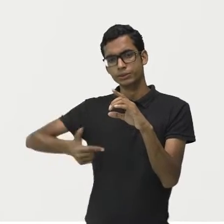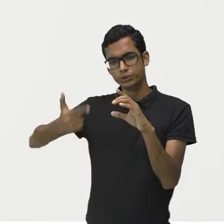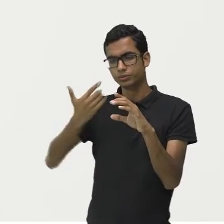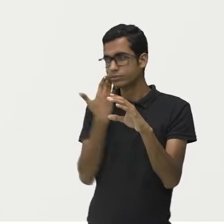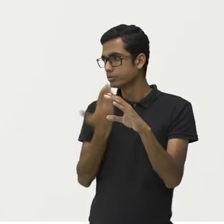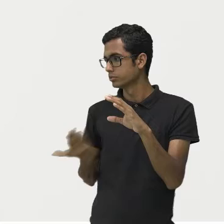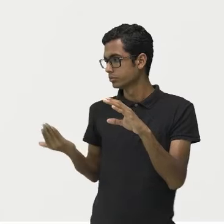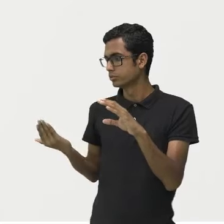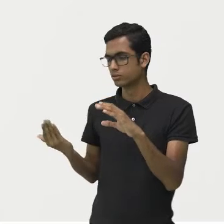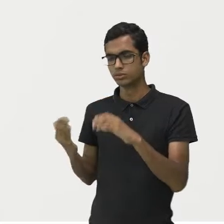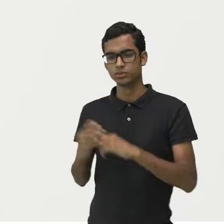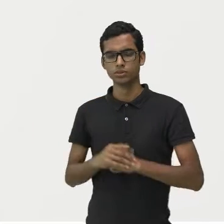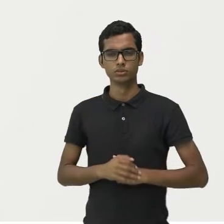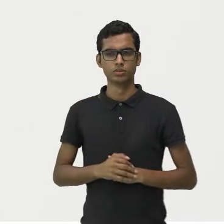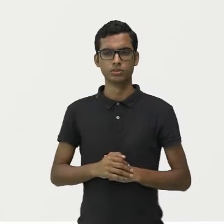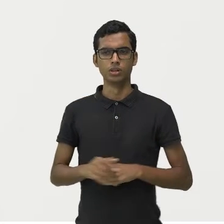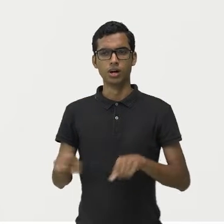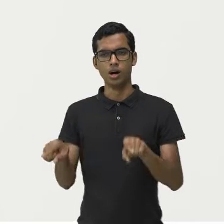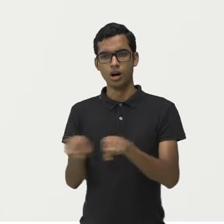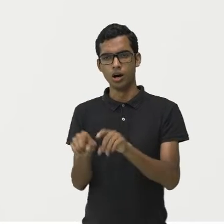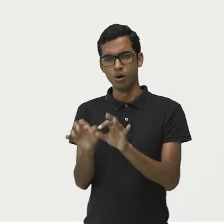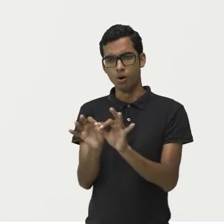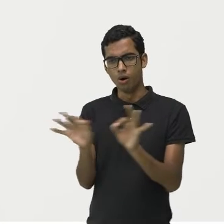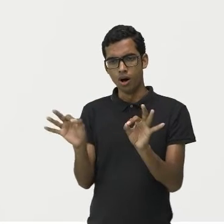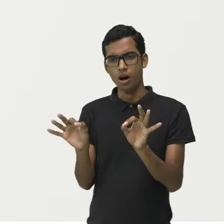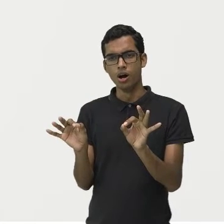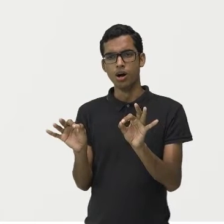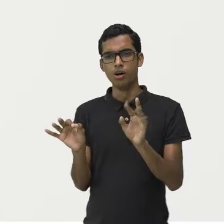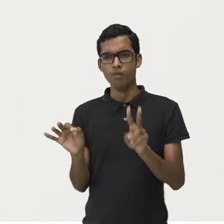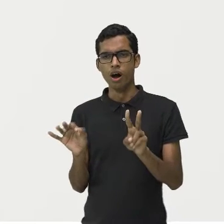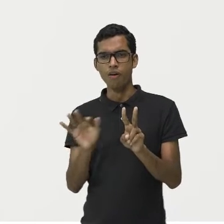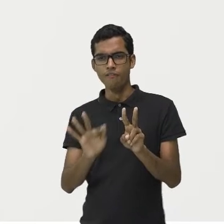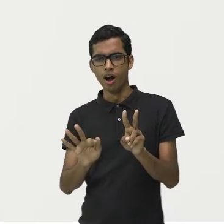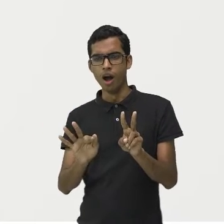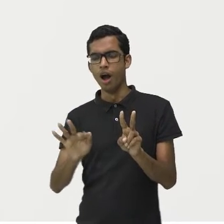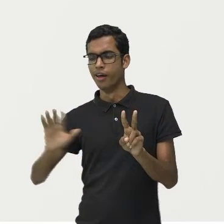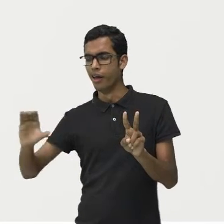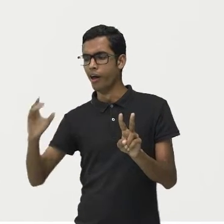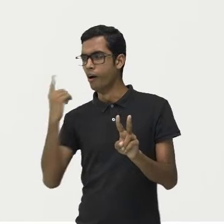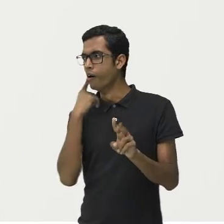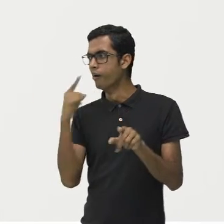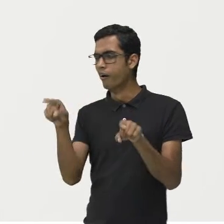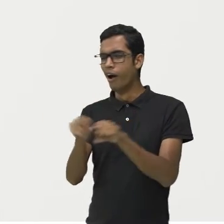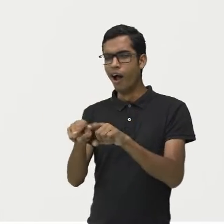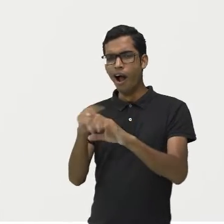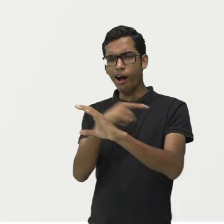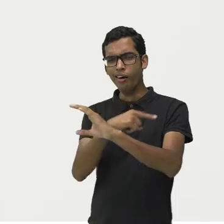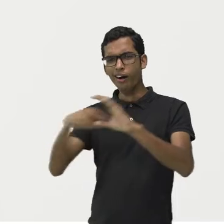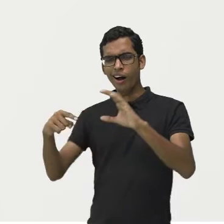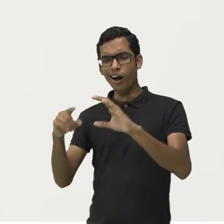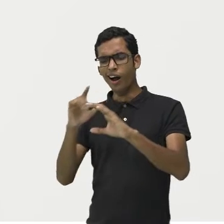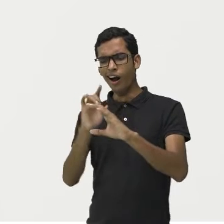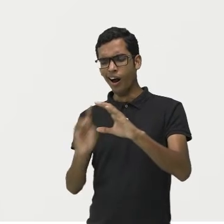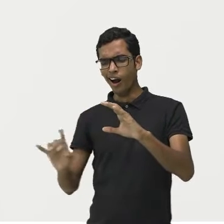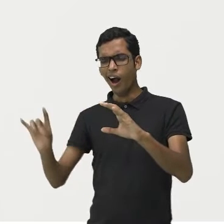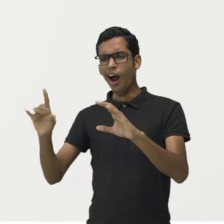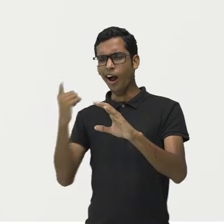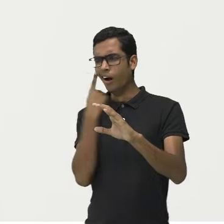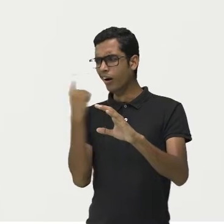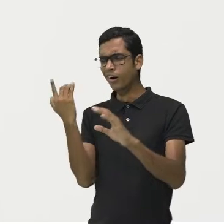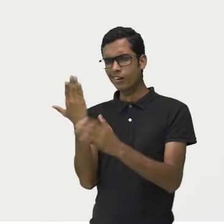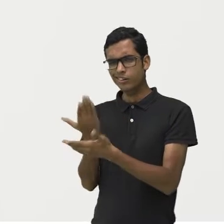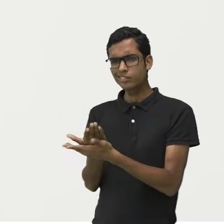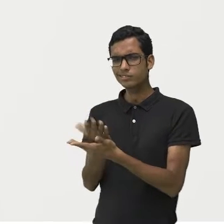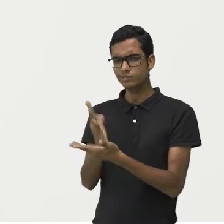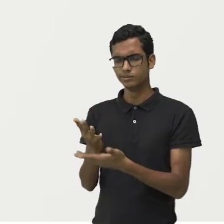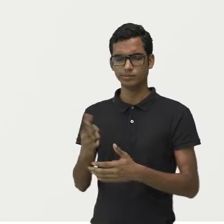ó, o vértice, a distância focal, o foco, o centro de curvatura e o raio de curvatura, como nós já